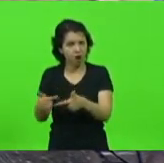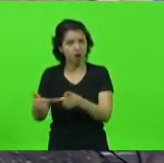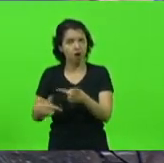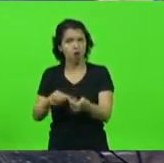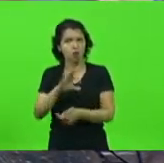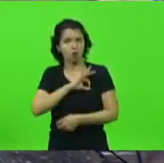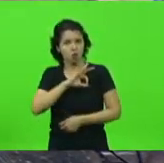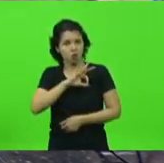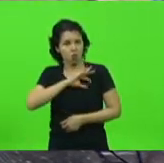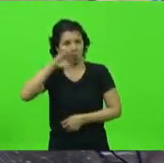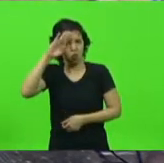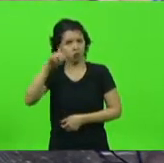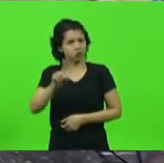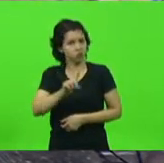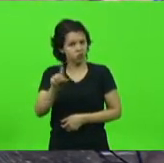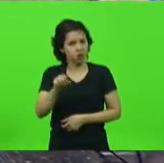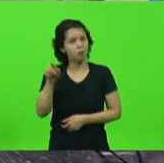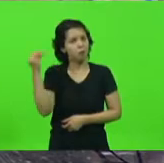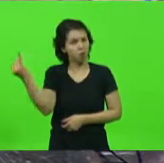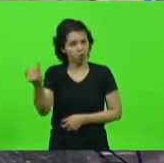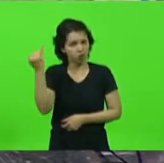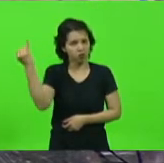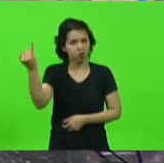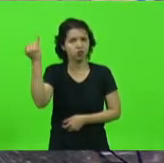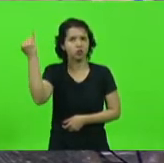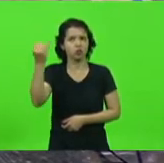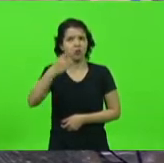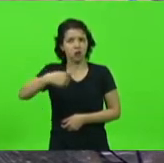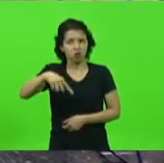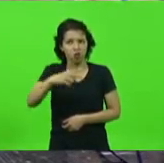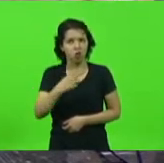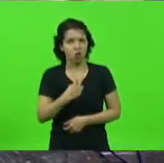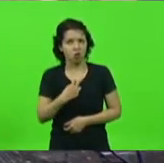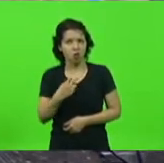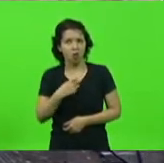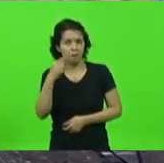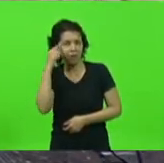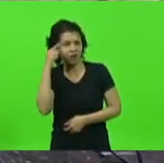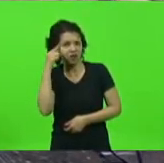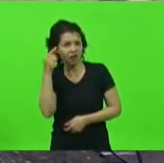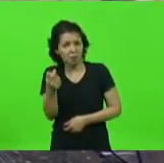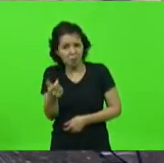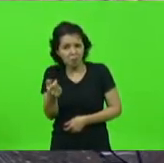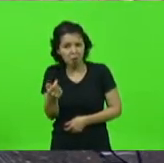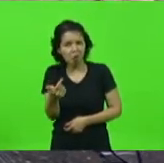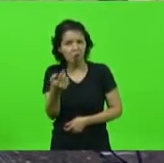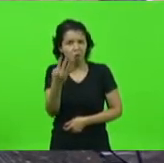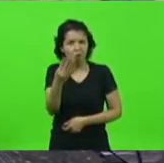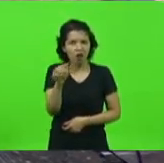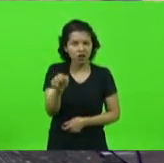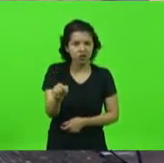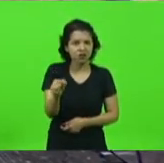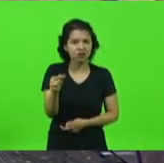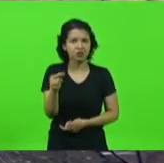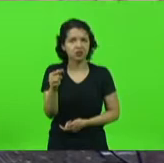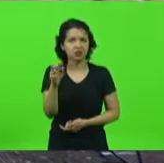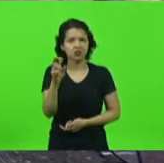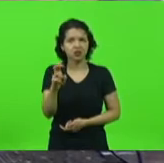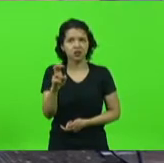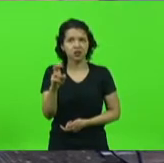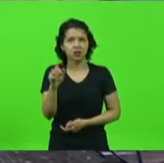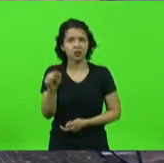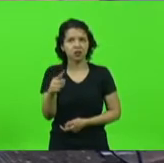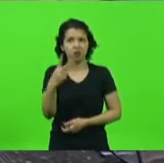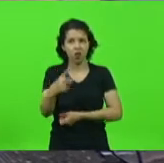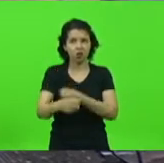são importantíssimos, mas não podemos achar que é pouco ganhar 4, 5 mil reais por 2 anos